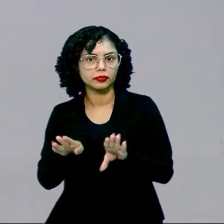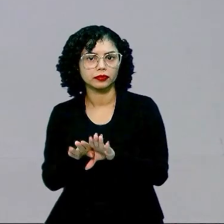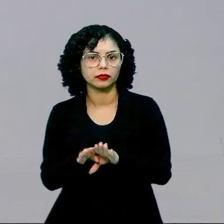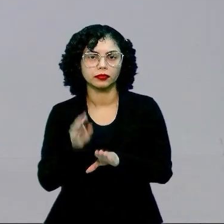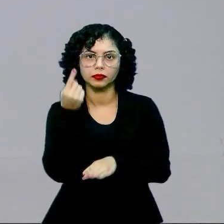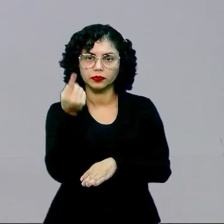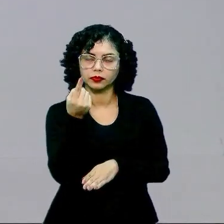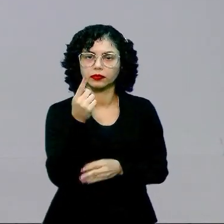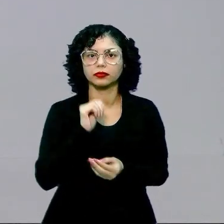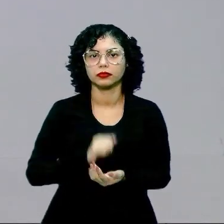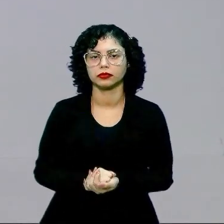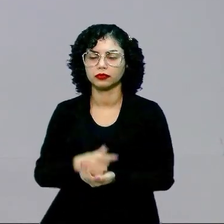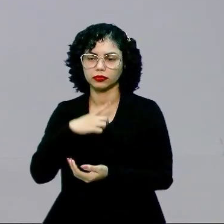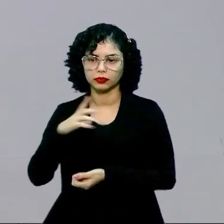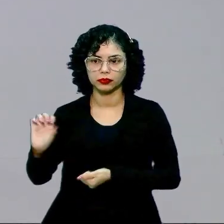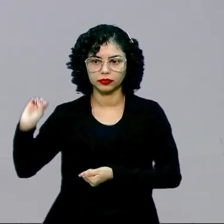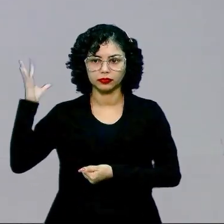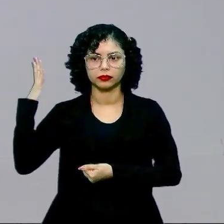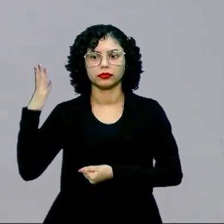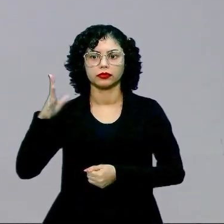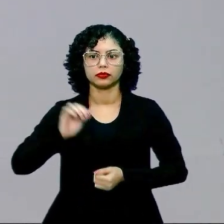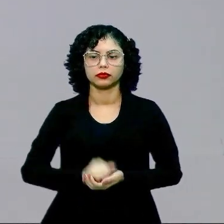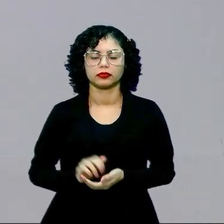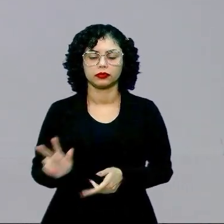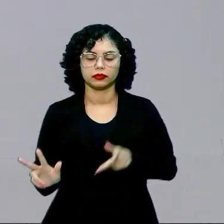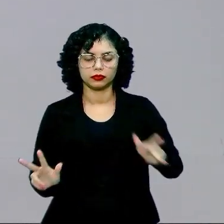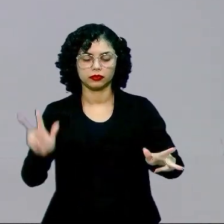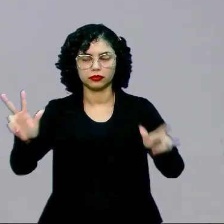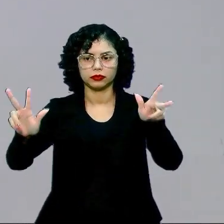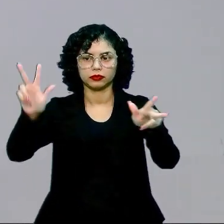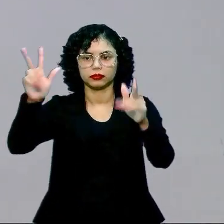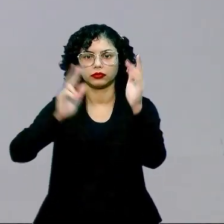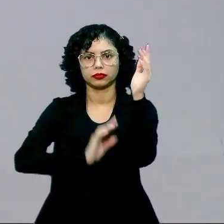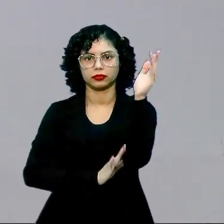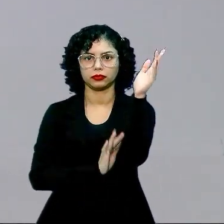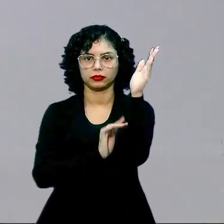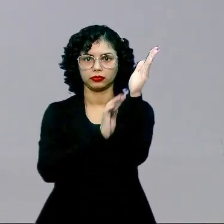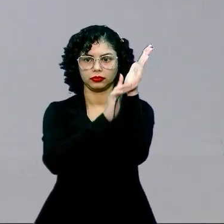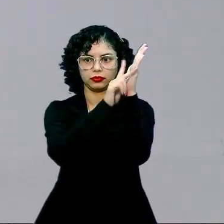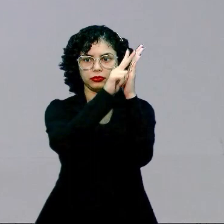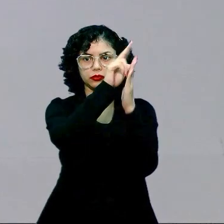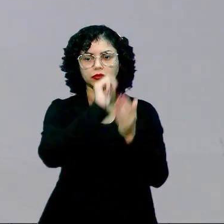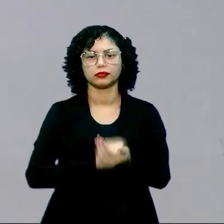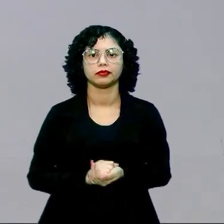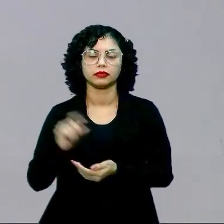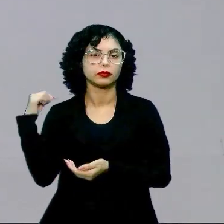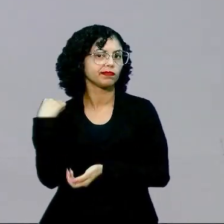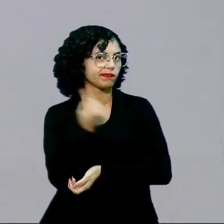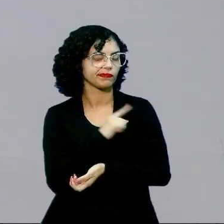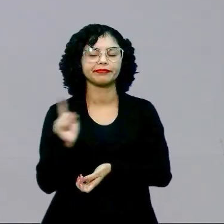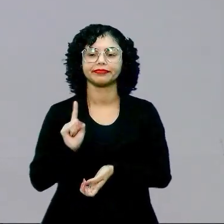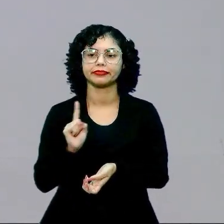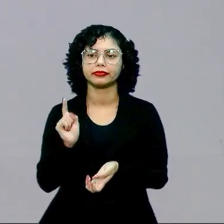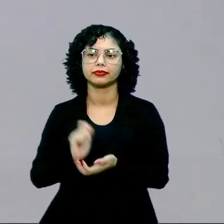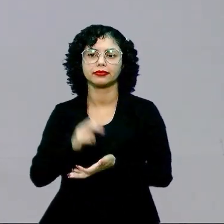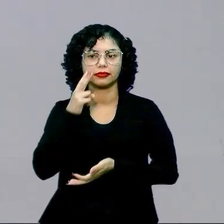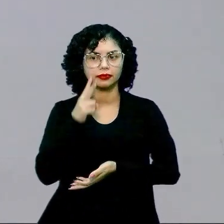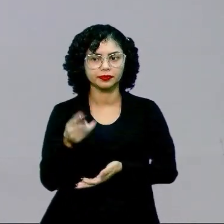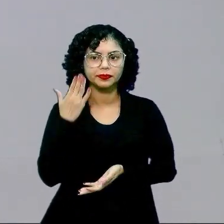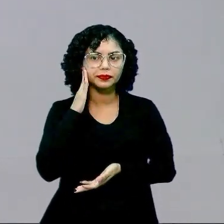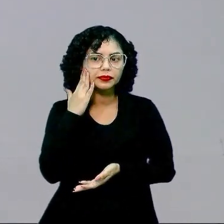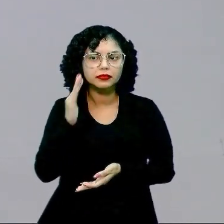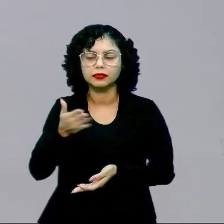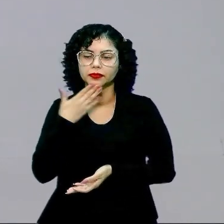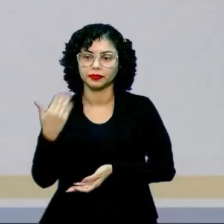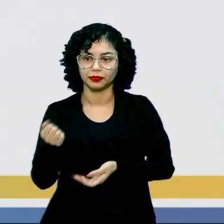um dos motivos que fazem, né, as lagartixas andarem pelas paredes e nós não. Então, vamos entender